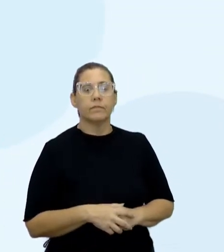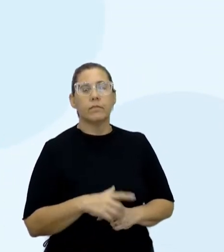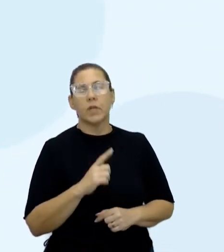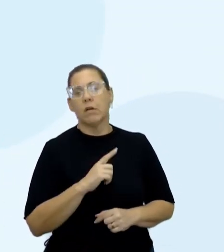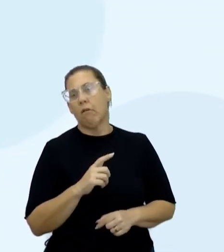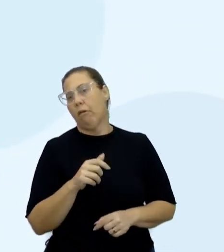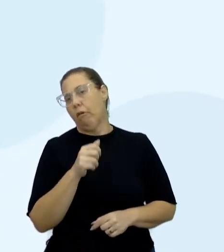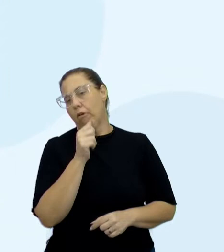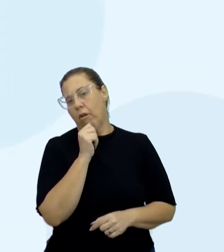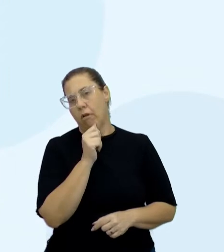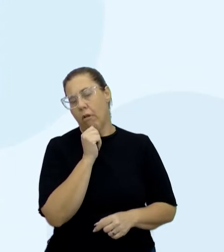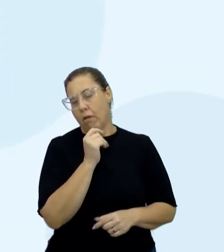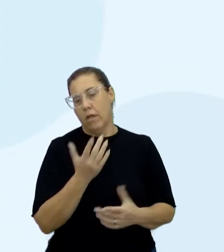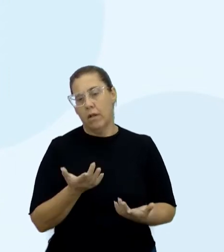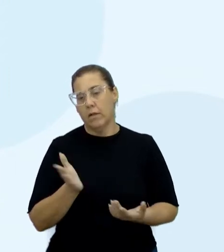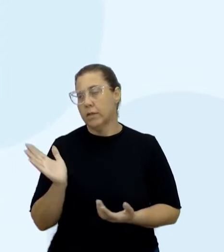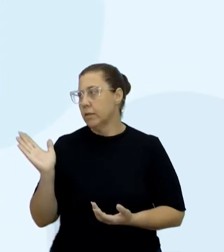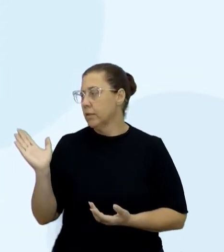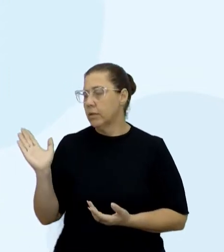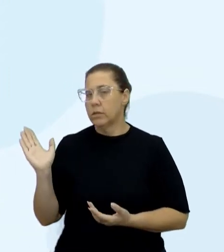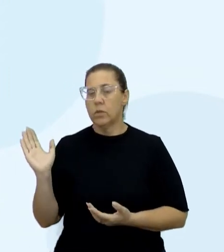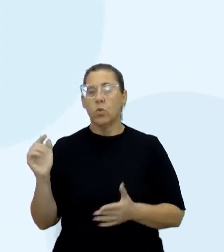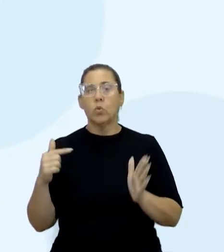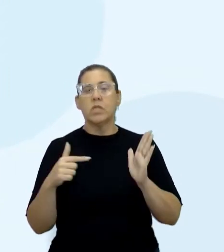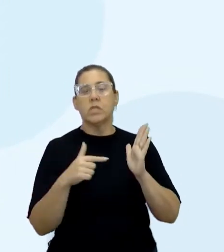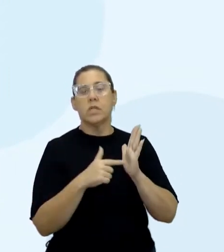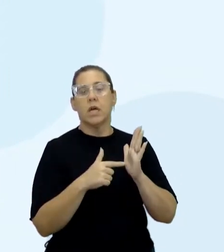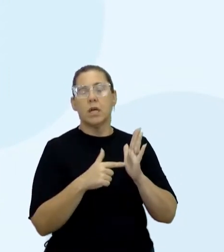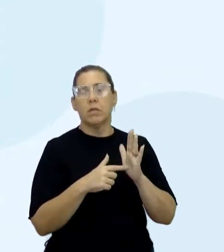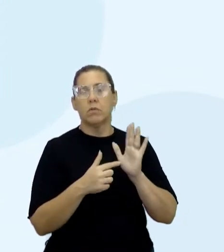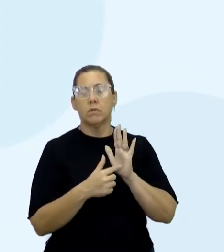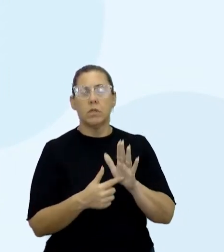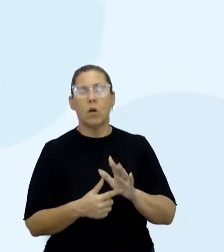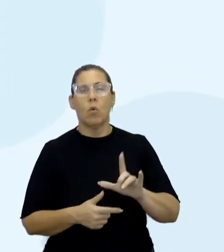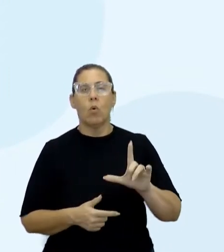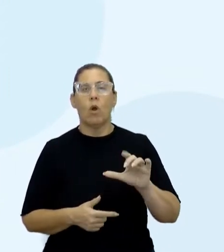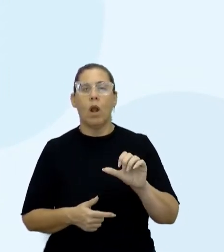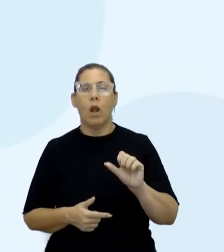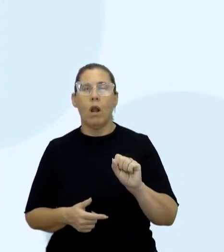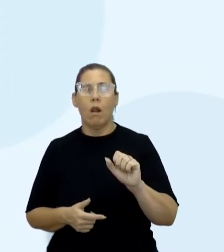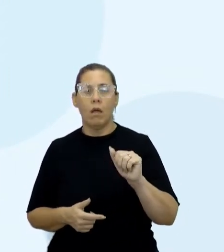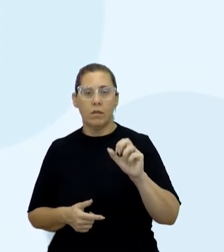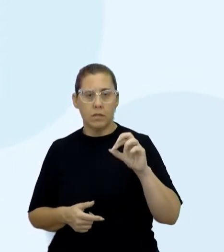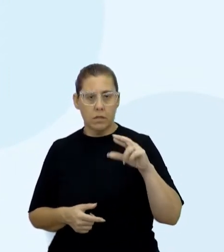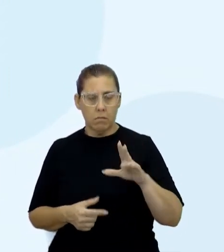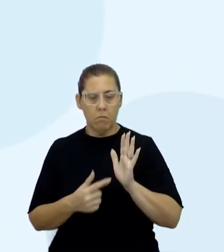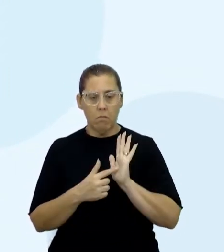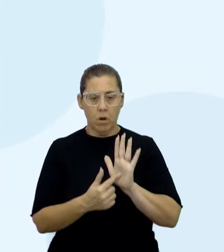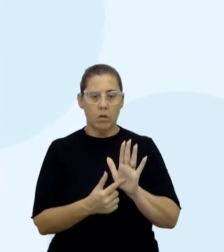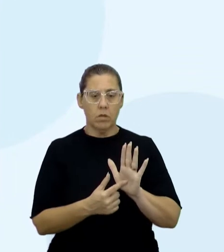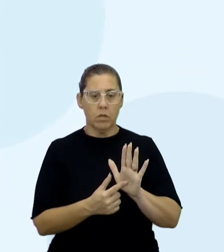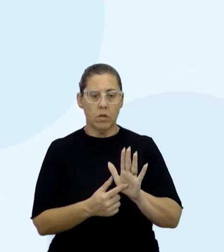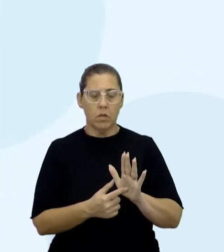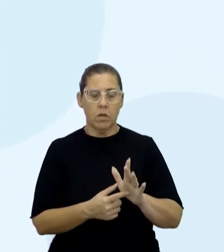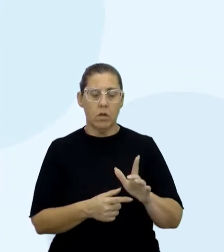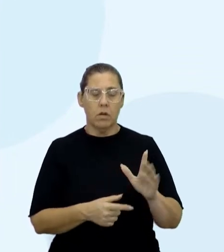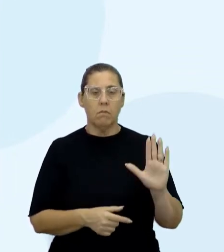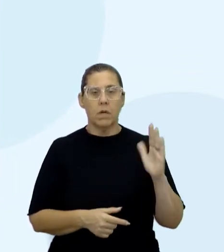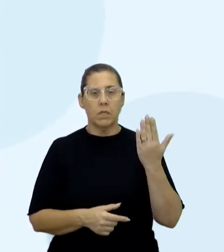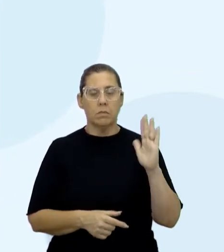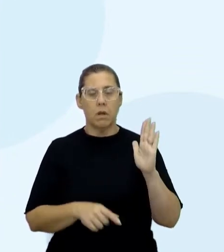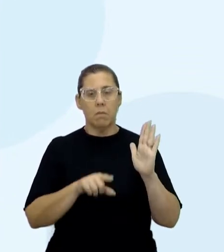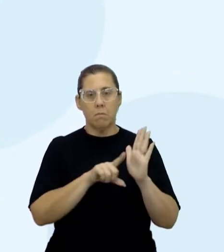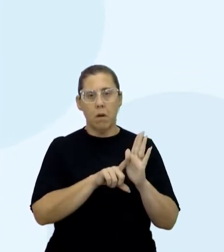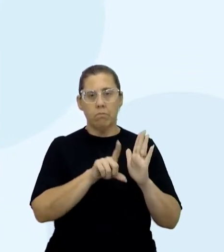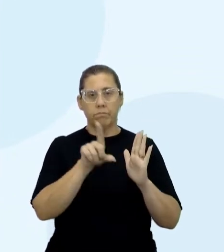exemplo, uma propriedade do raio incidente no centro. Se você incidir com um laser point ali, um raio passando pelo centro, ele vai bater no espelho e vai voltar